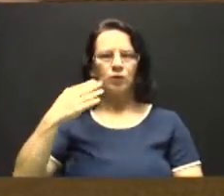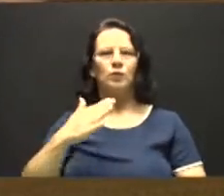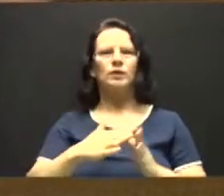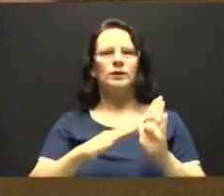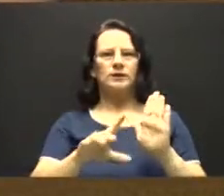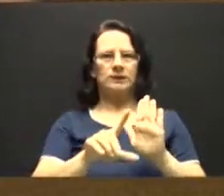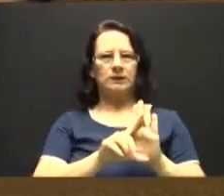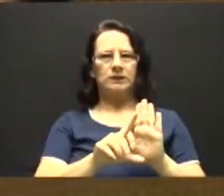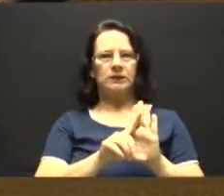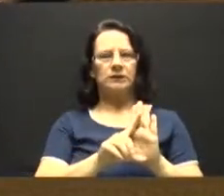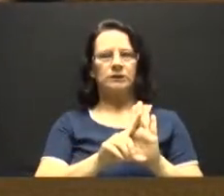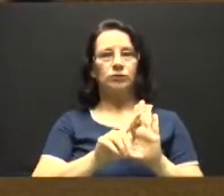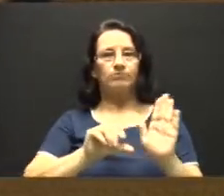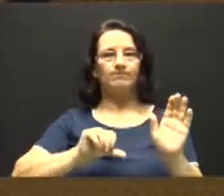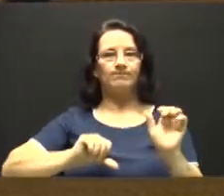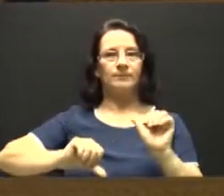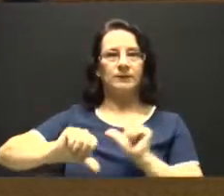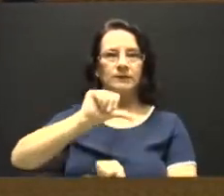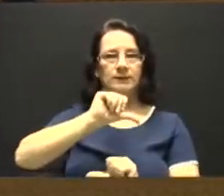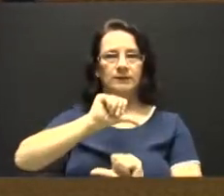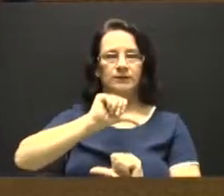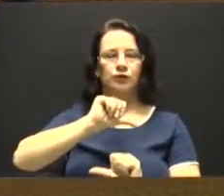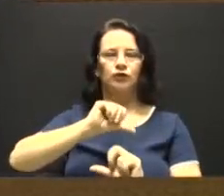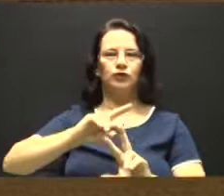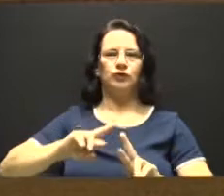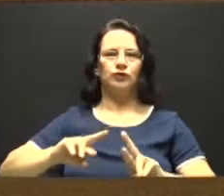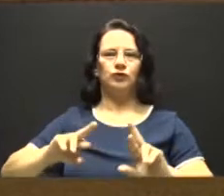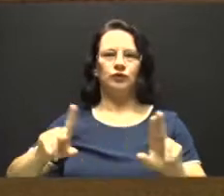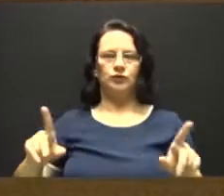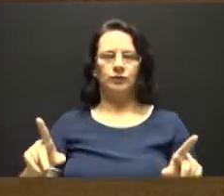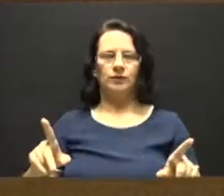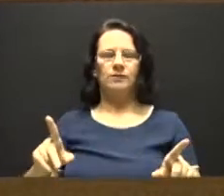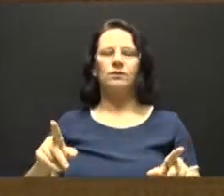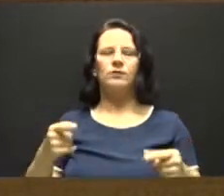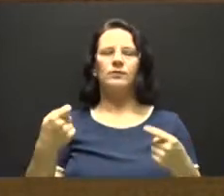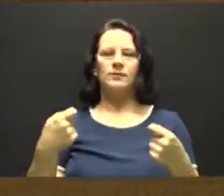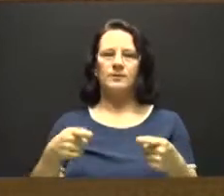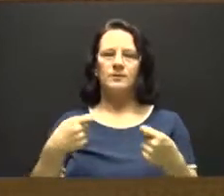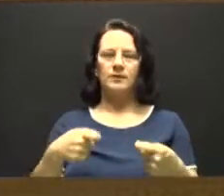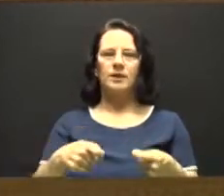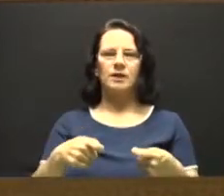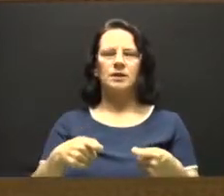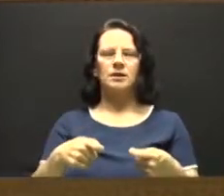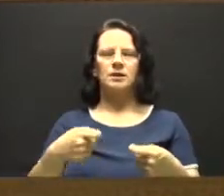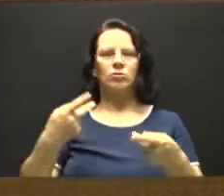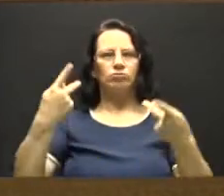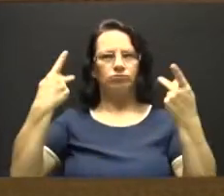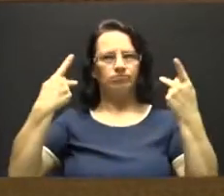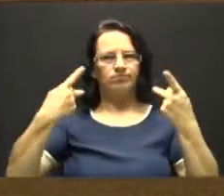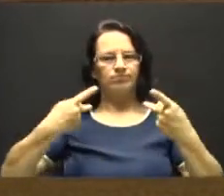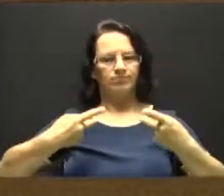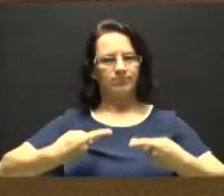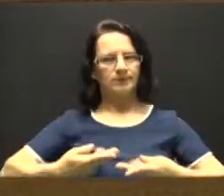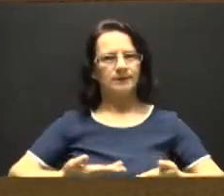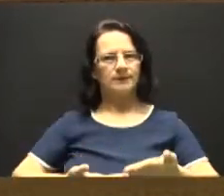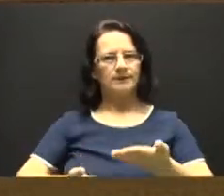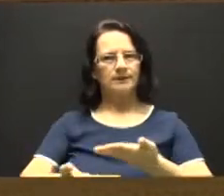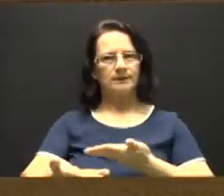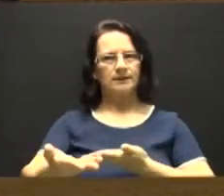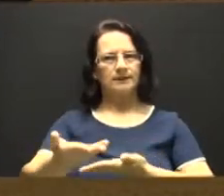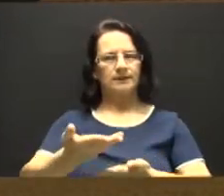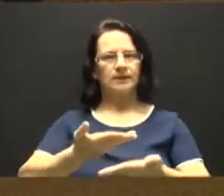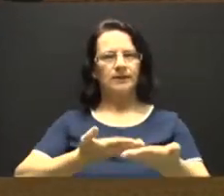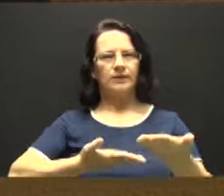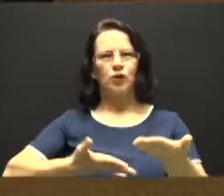justamente o inverso carecemos da humanização do humano do